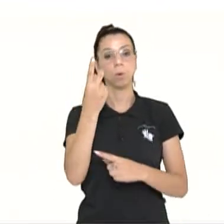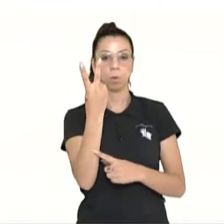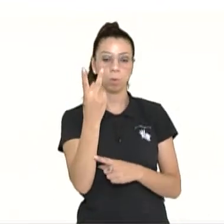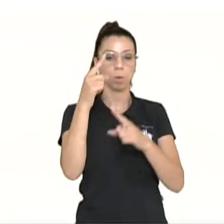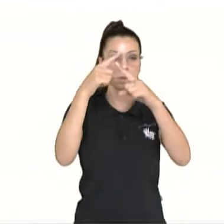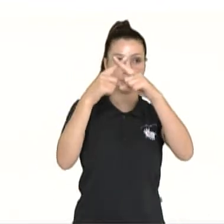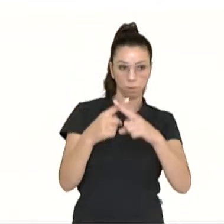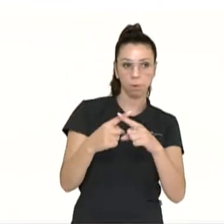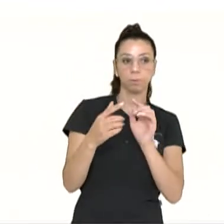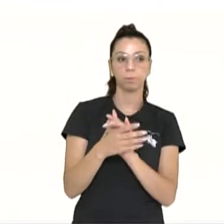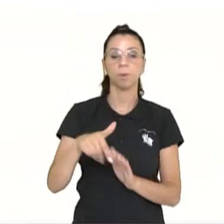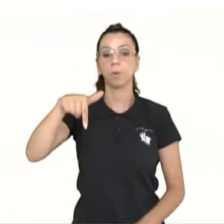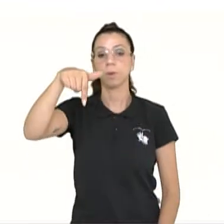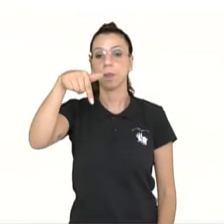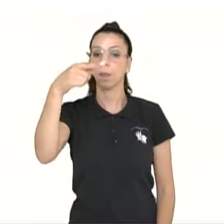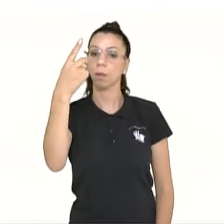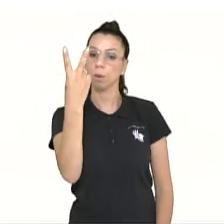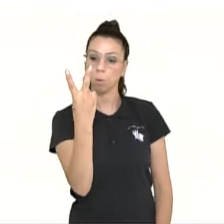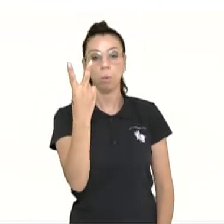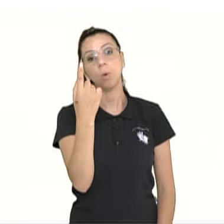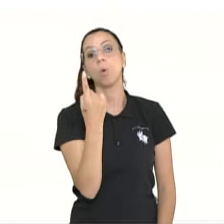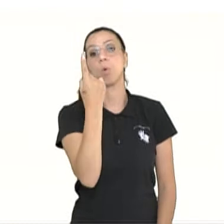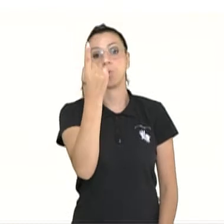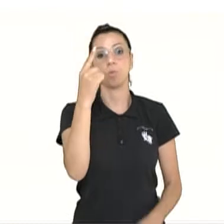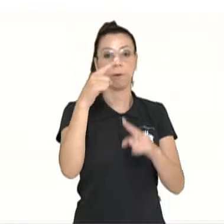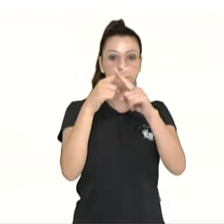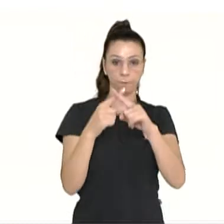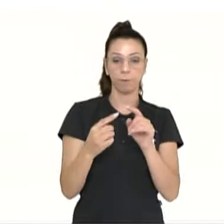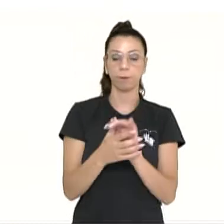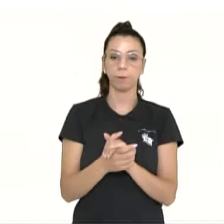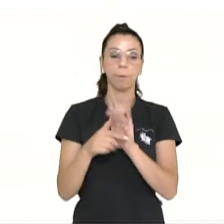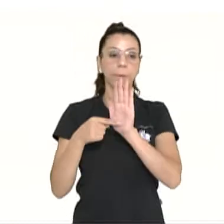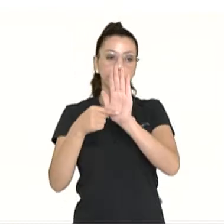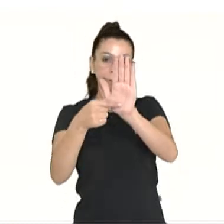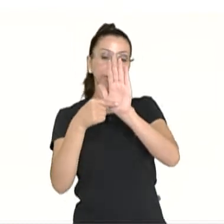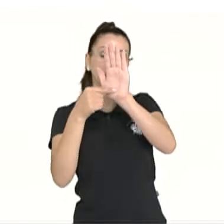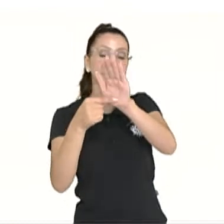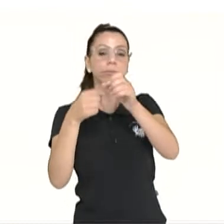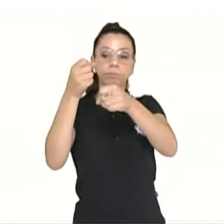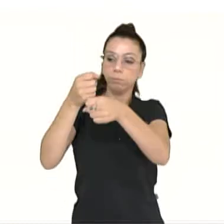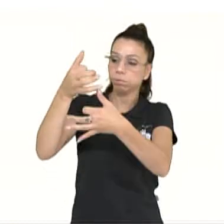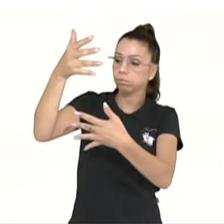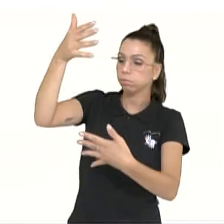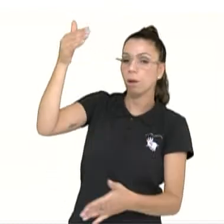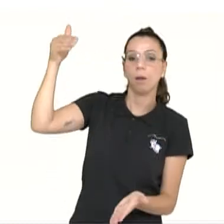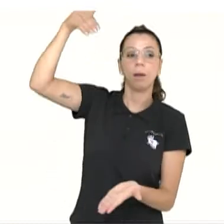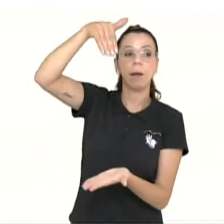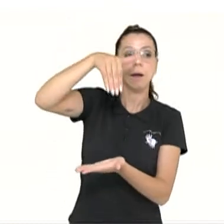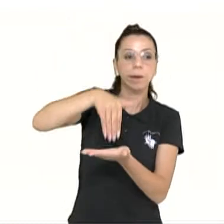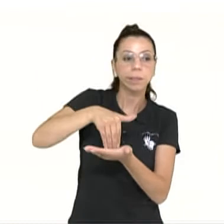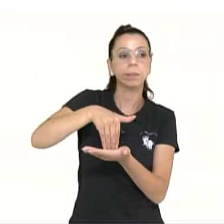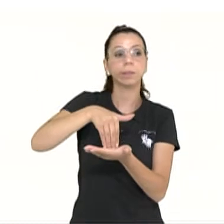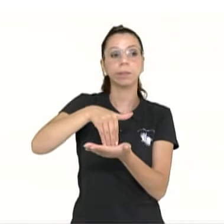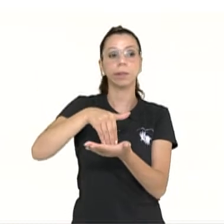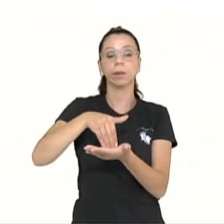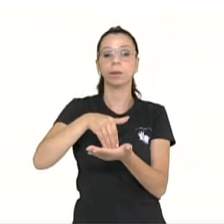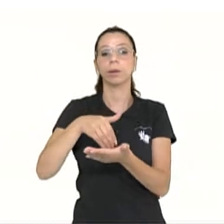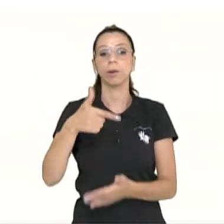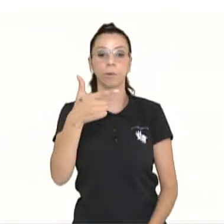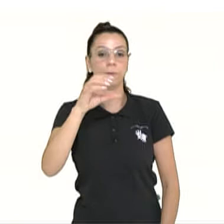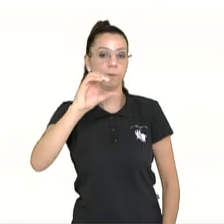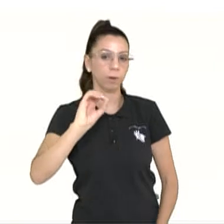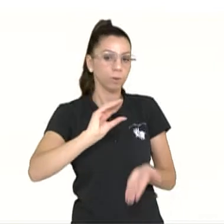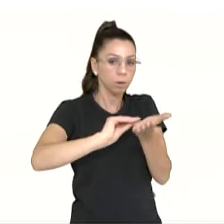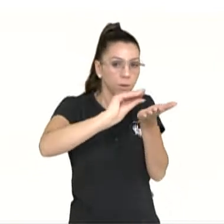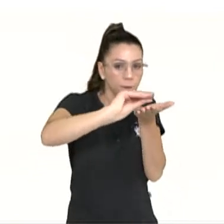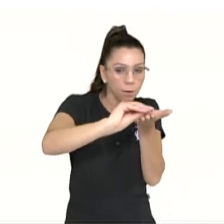72 aparece uma vez. E assim por diante até chegarmos ao 20º dado. Continuando, nós temos